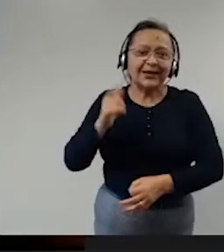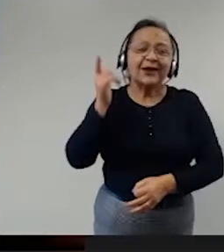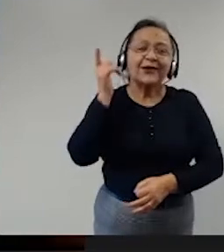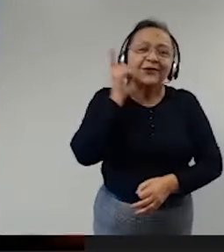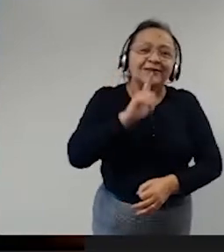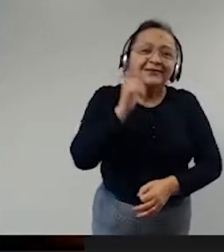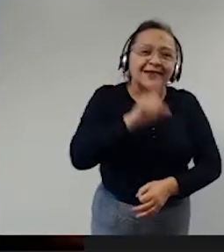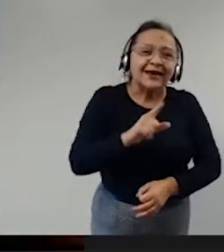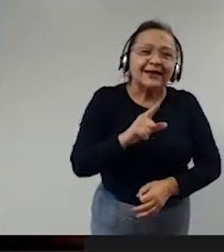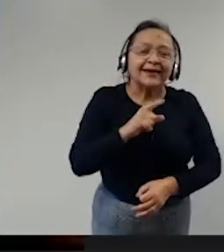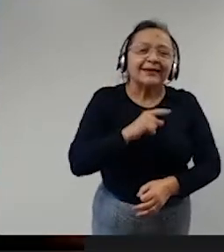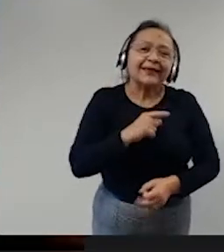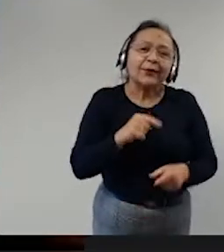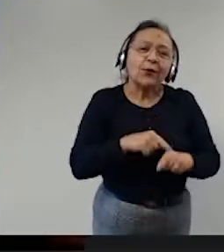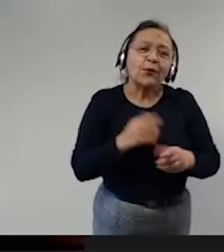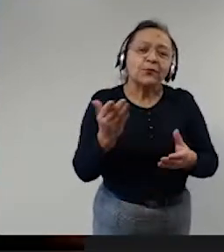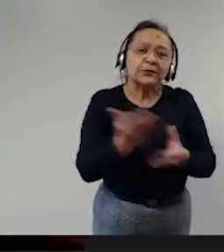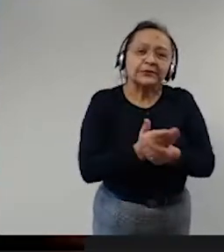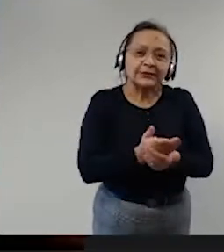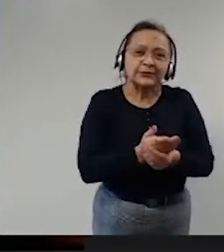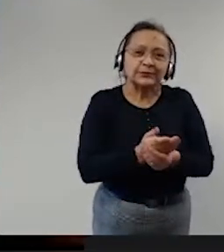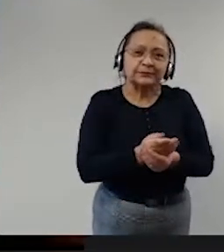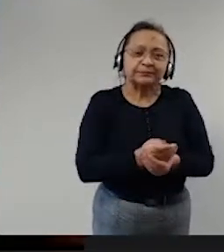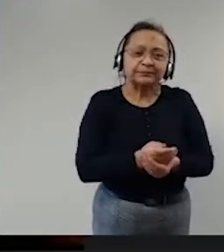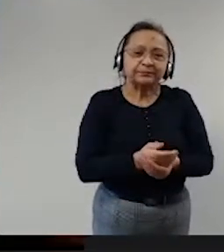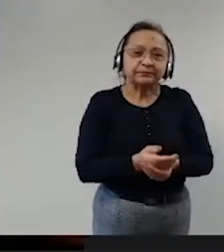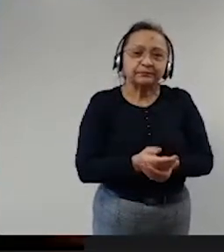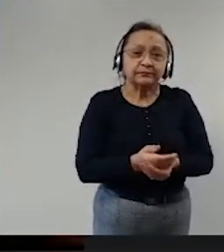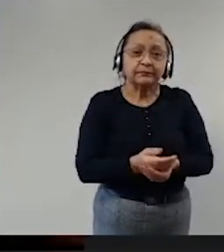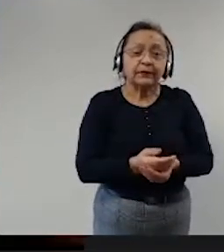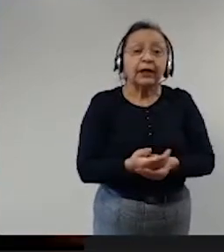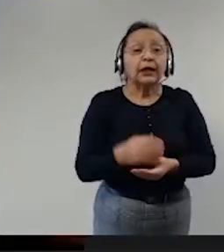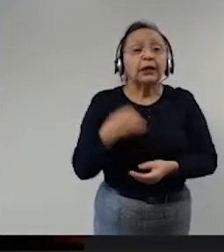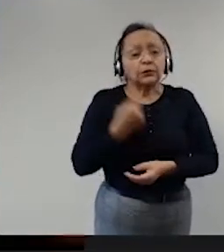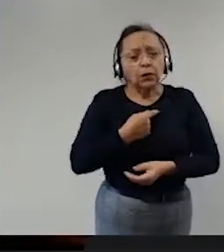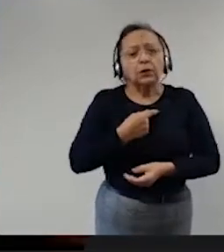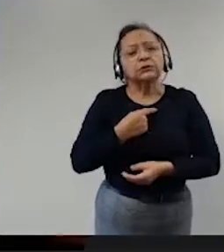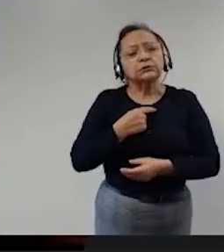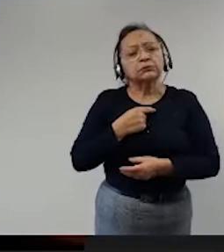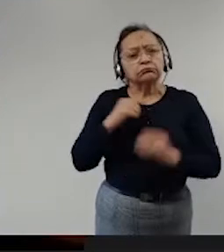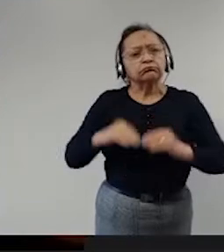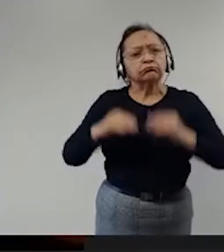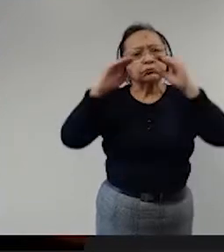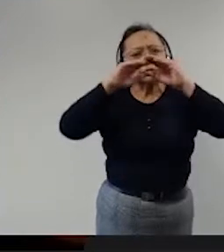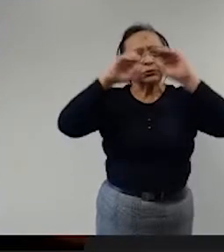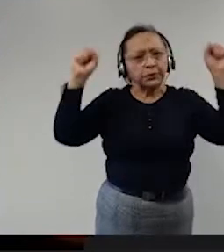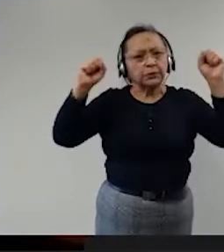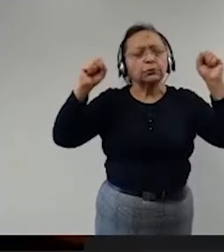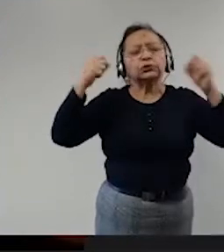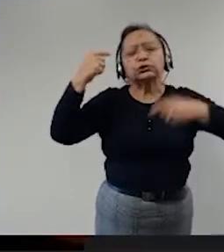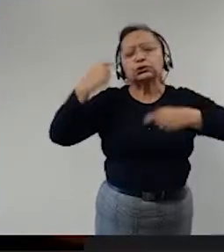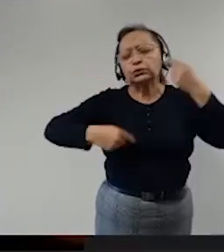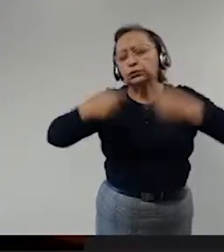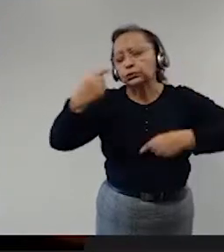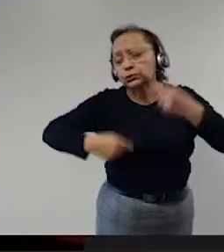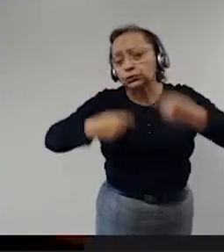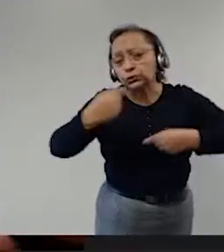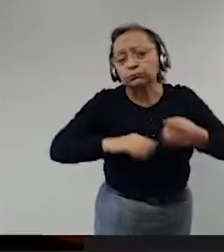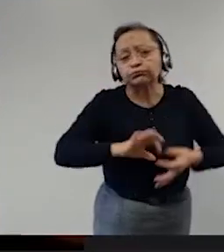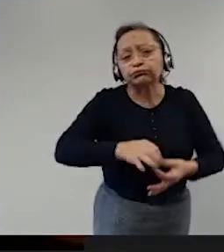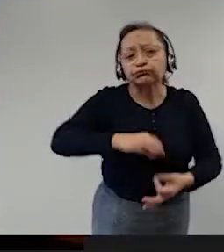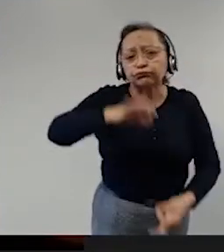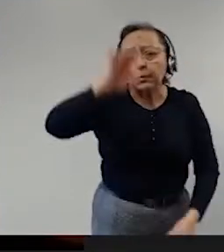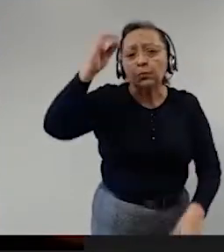de uma ação direta de constitucionalidade, que nós discutimos no Supremo longamente, que eu tive a alegria de fazer a defesa,